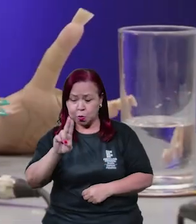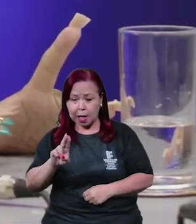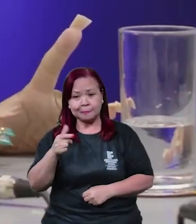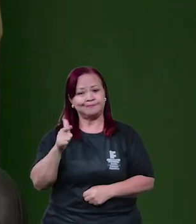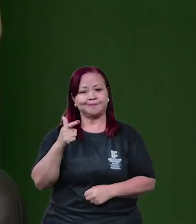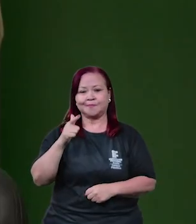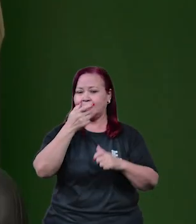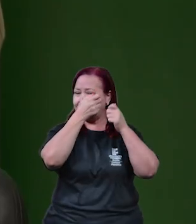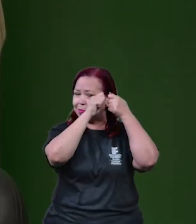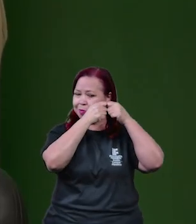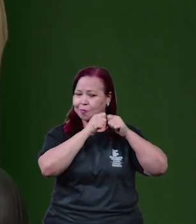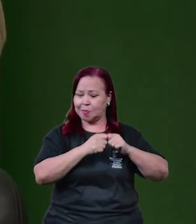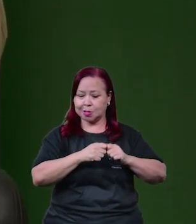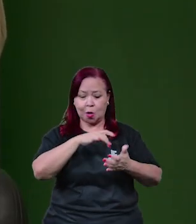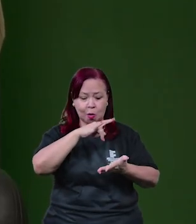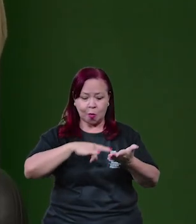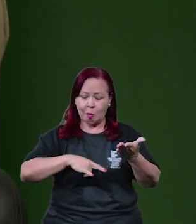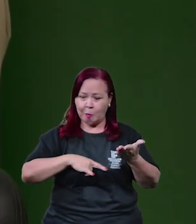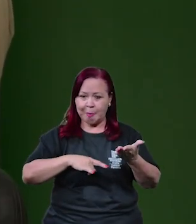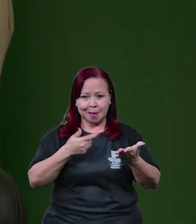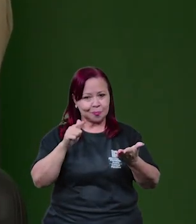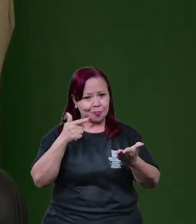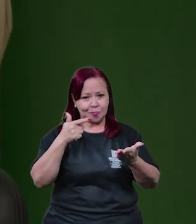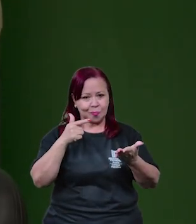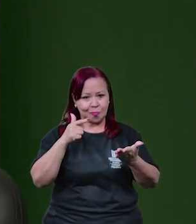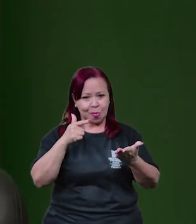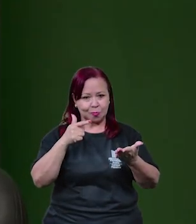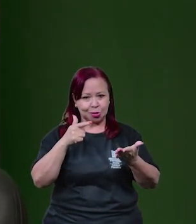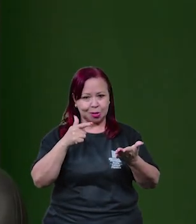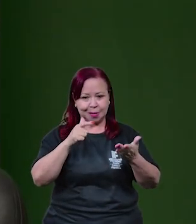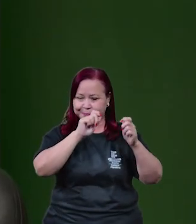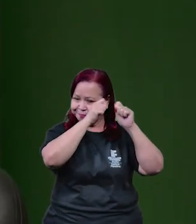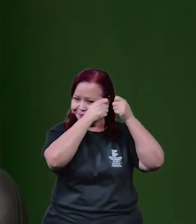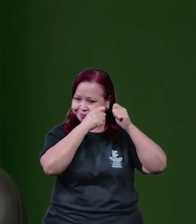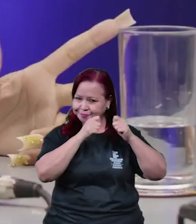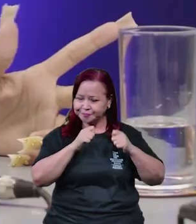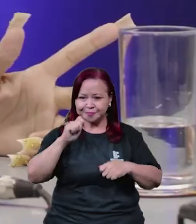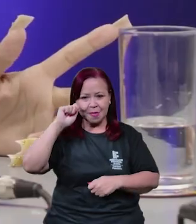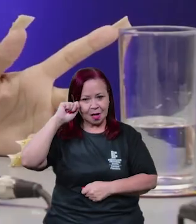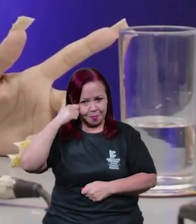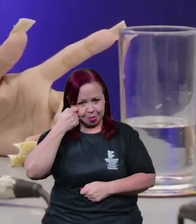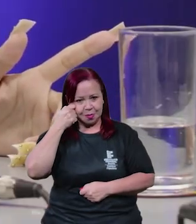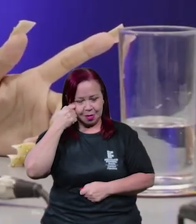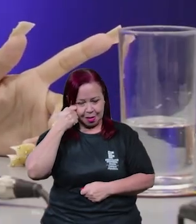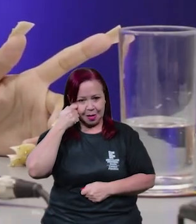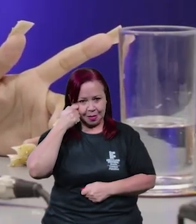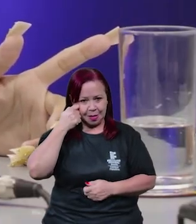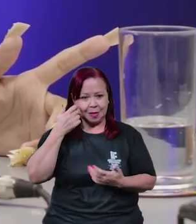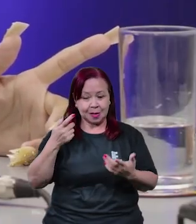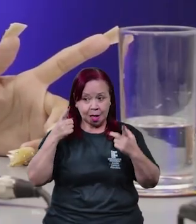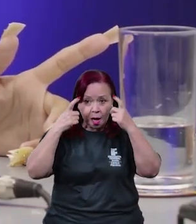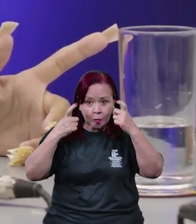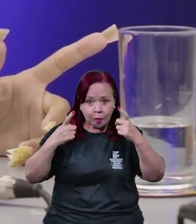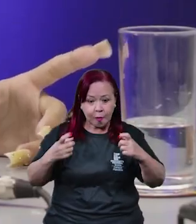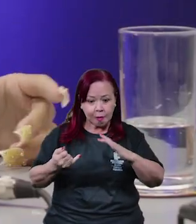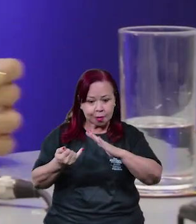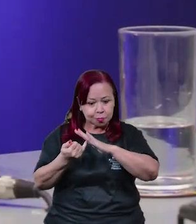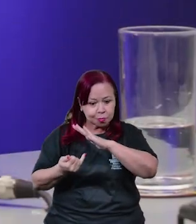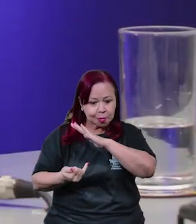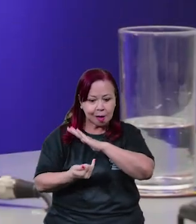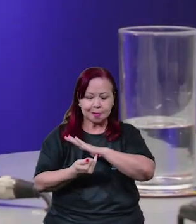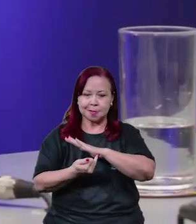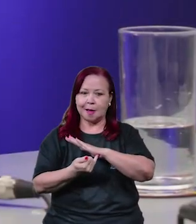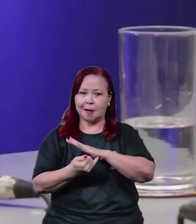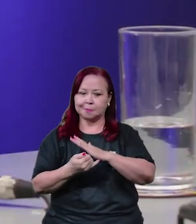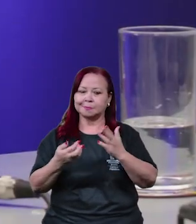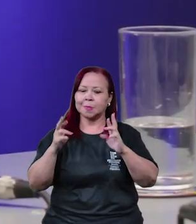Um documento. referências no É documento, uma um violência documento institucionalizada mesmo, assim, institucional. né? Eu espero que hoje em dia esteja atualizado, assim, mas eu lembro